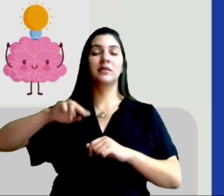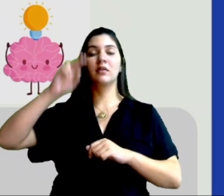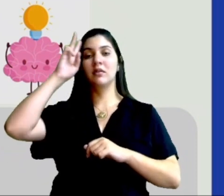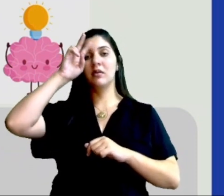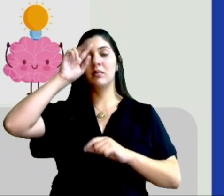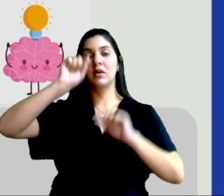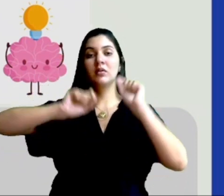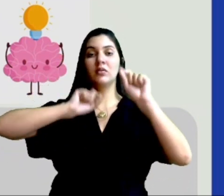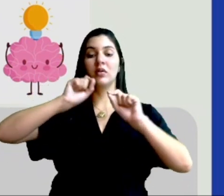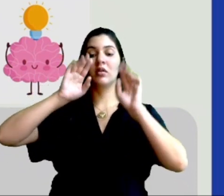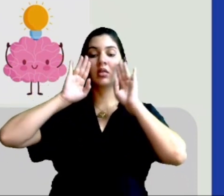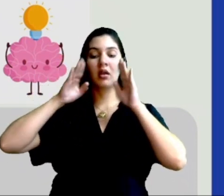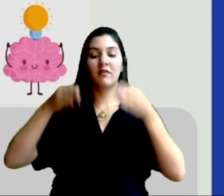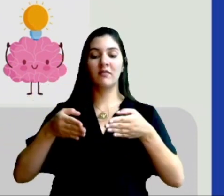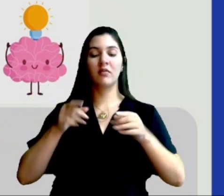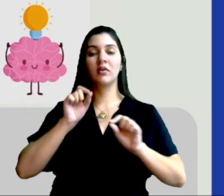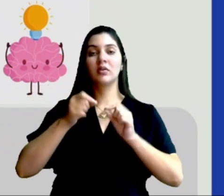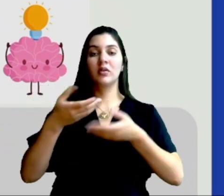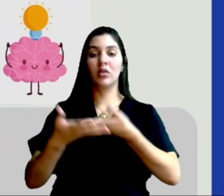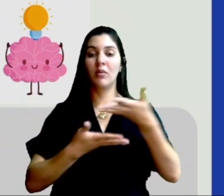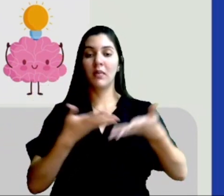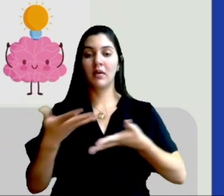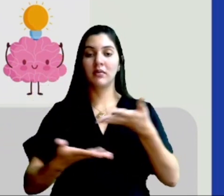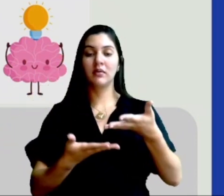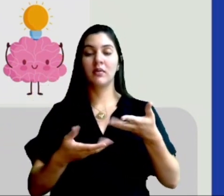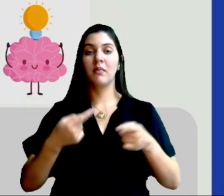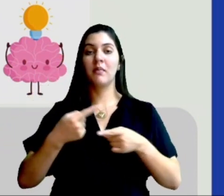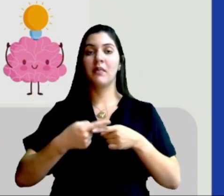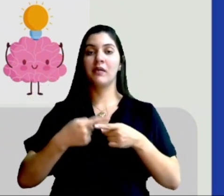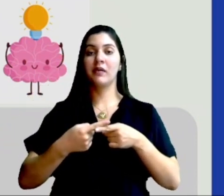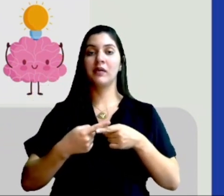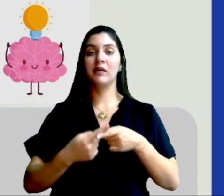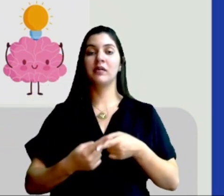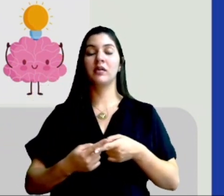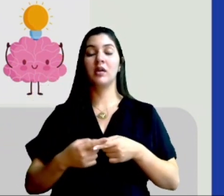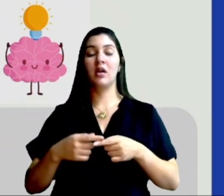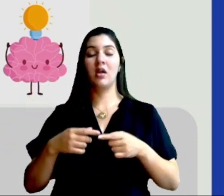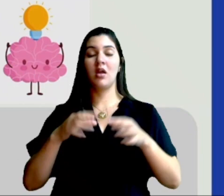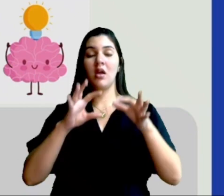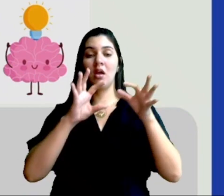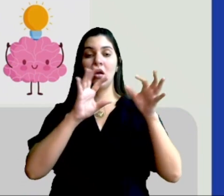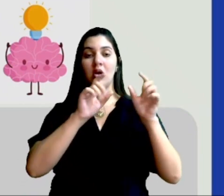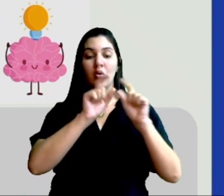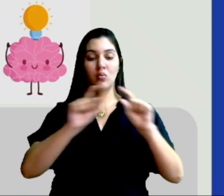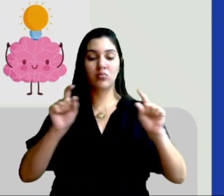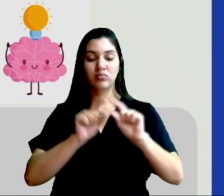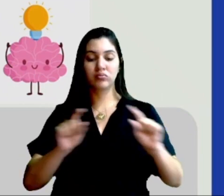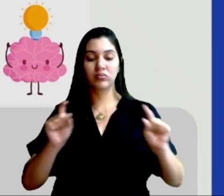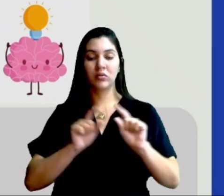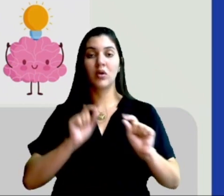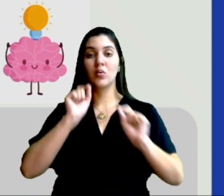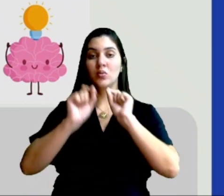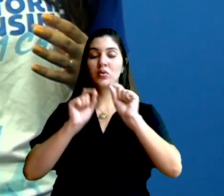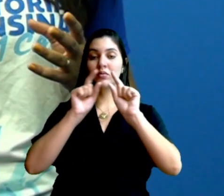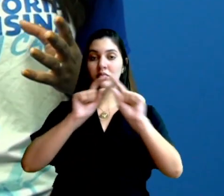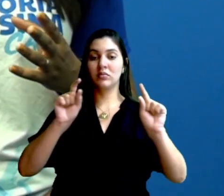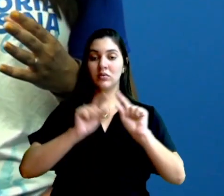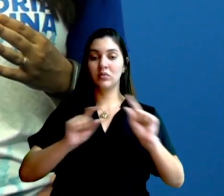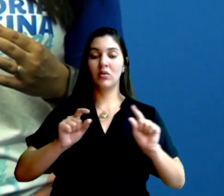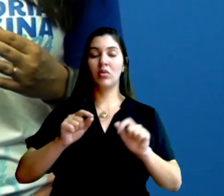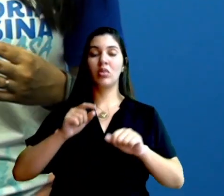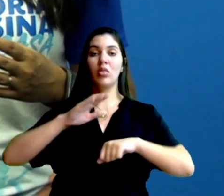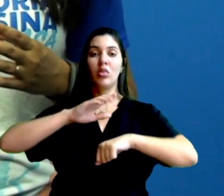a gente está focando nos particípios porque a conjugação, o que se conjuga no